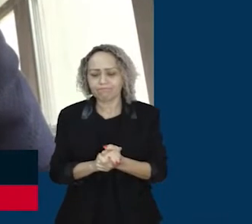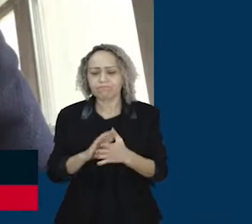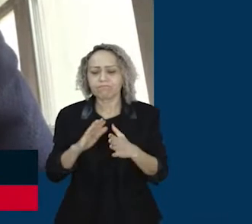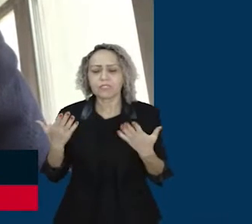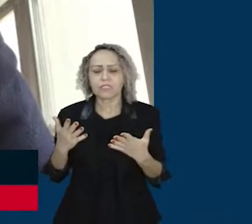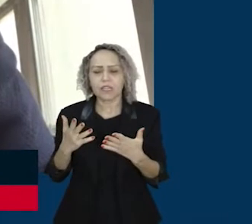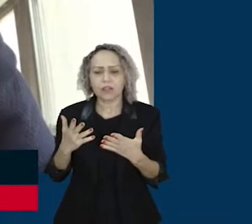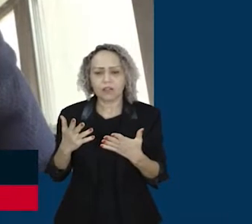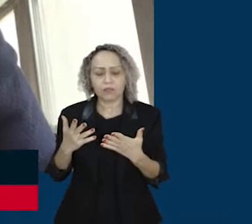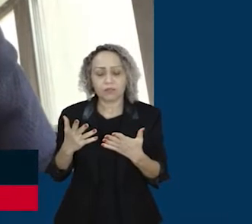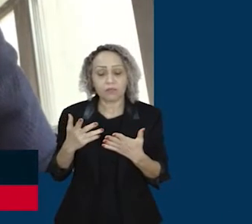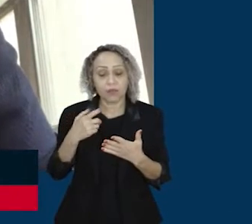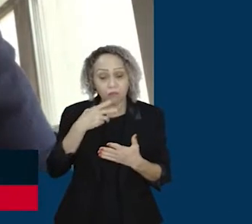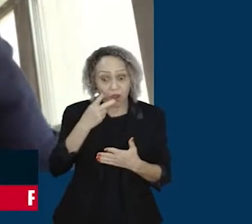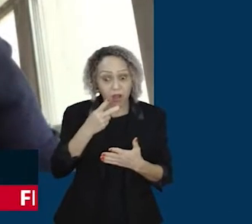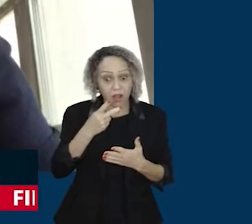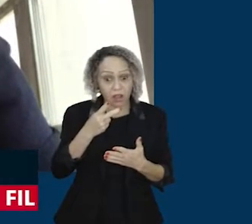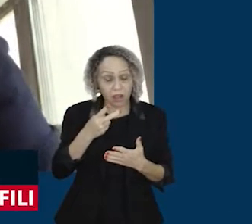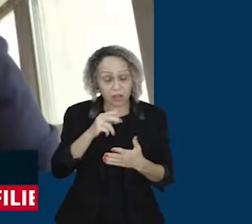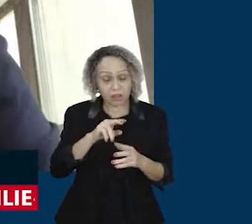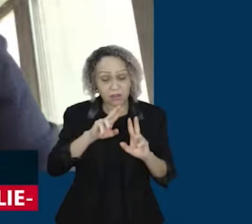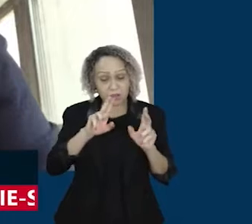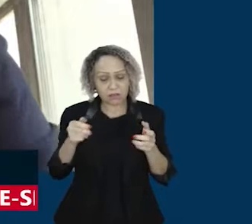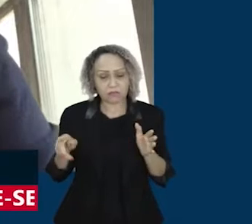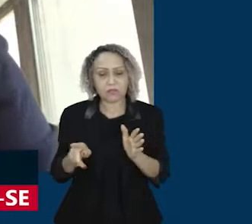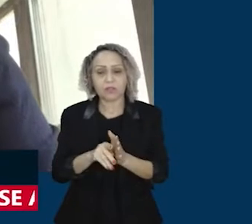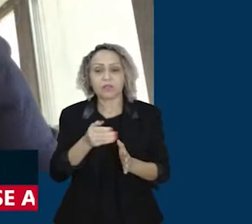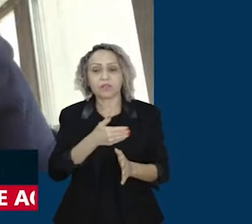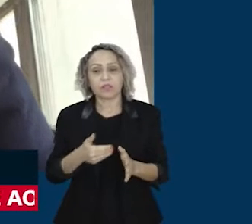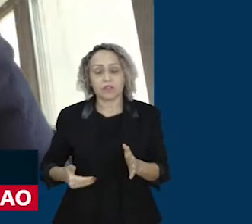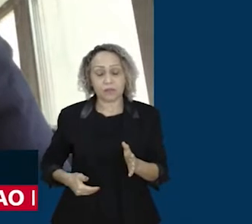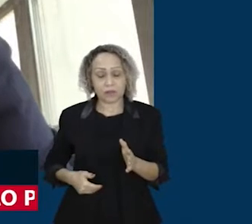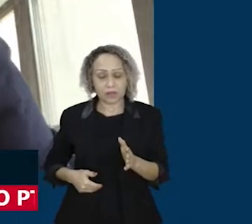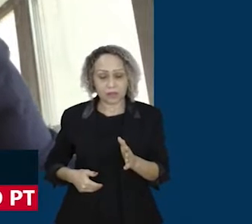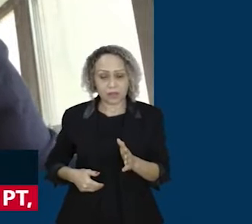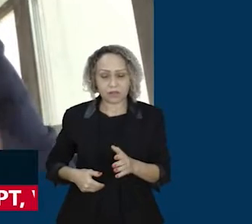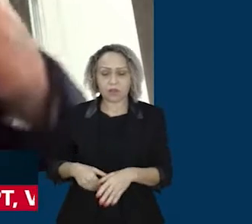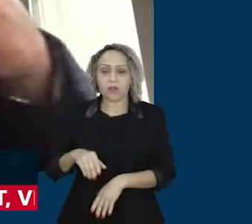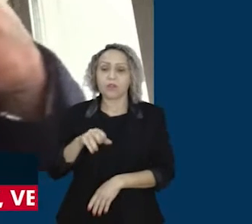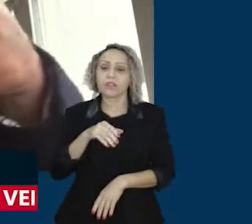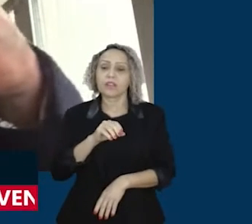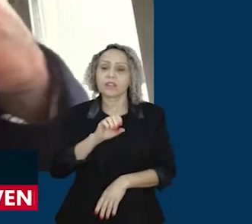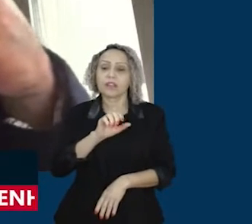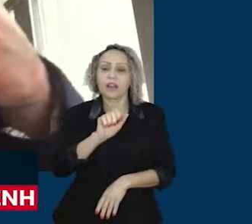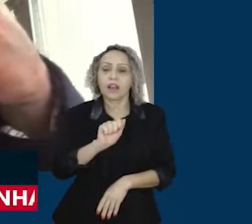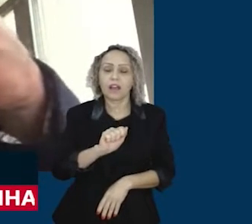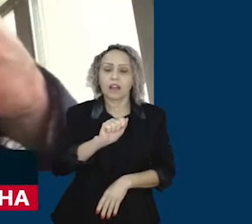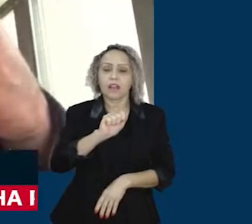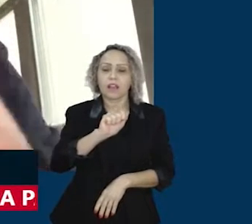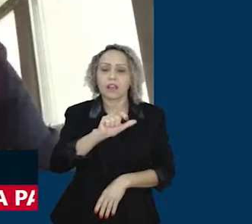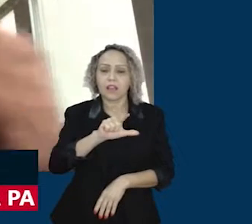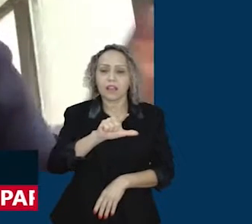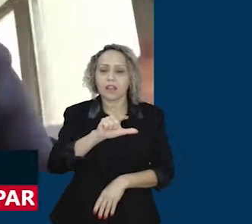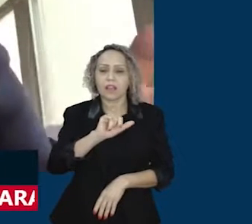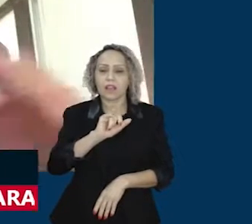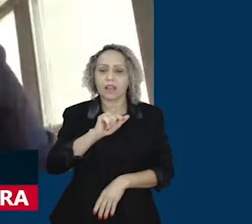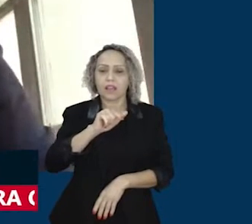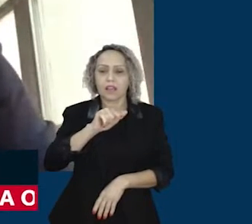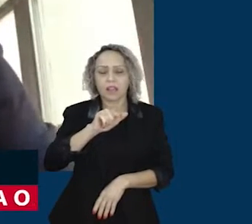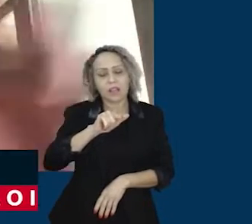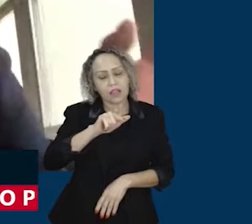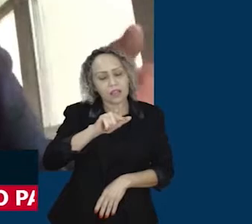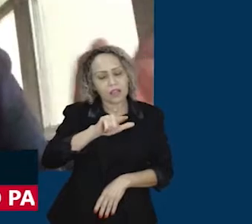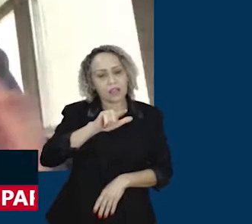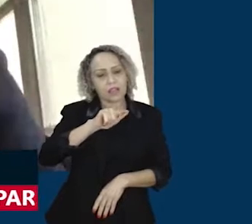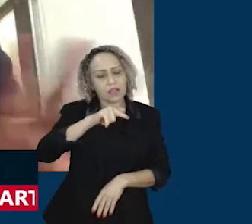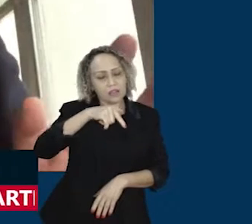essa questão dos governadores, não houve aumento de alíquota, ou seja, o percentual incidente sobre o preço básico não